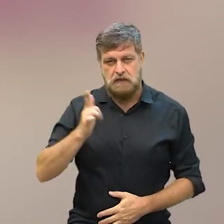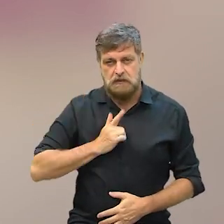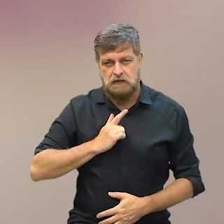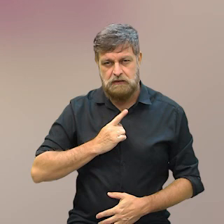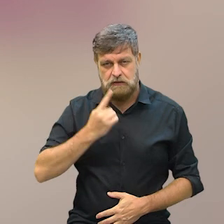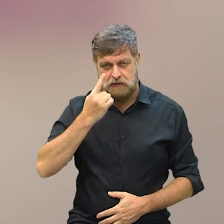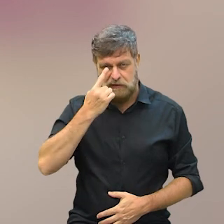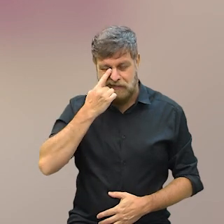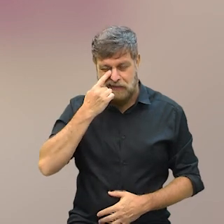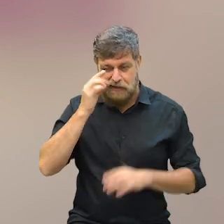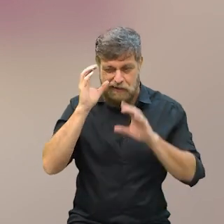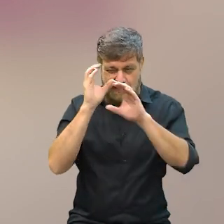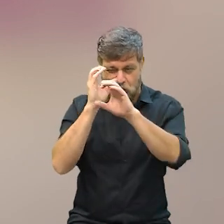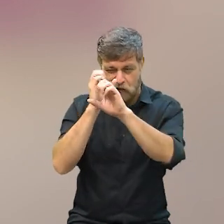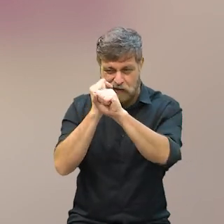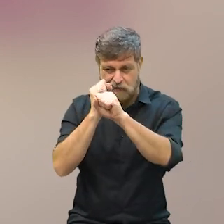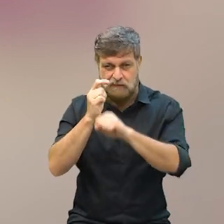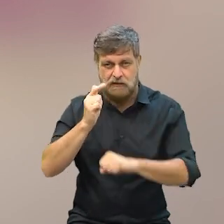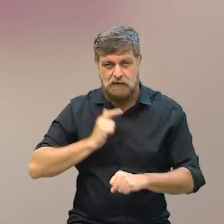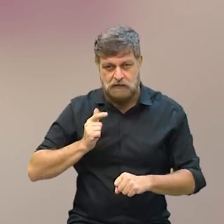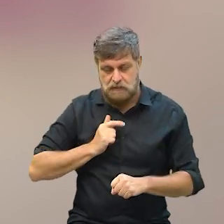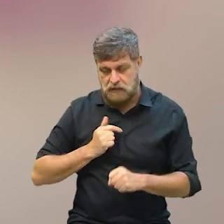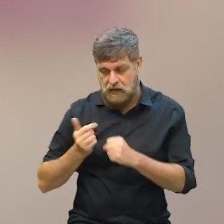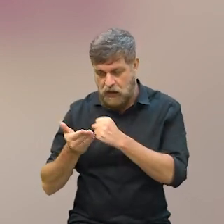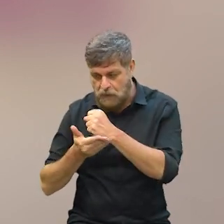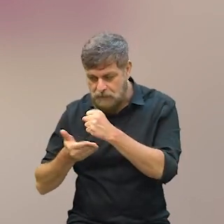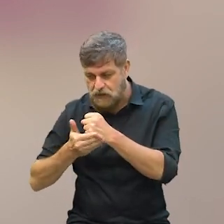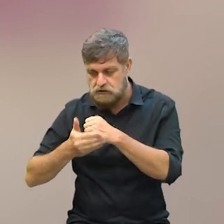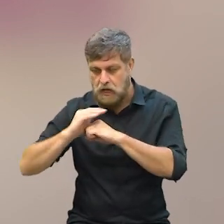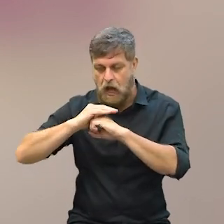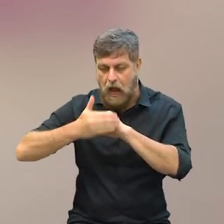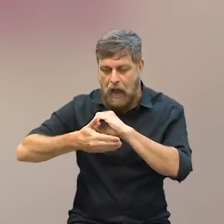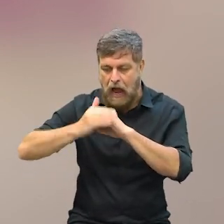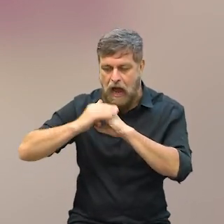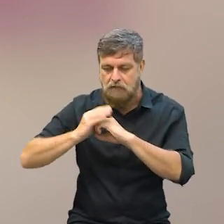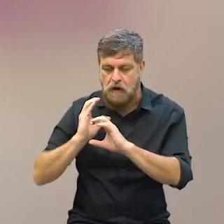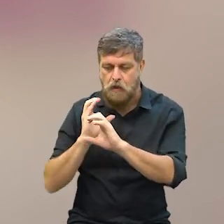inúmeras glândulas na pálpebra superior e inferior, e elas podem